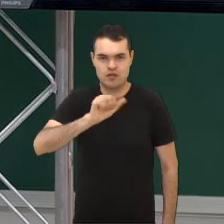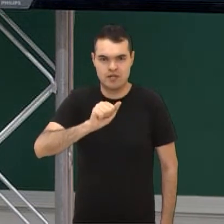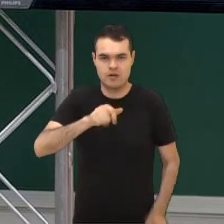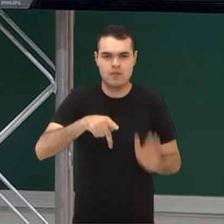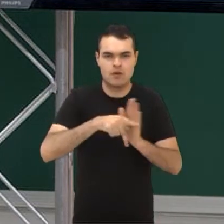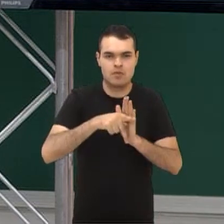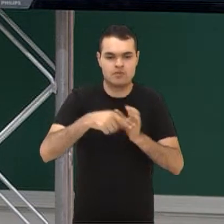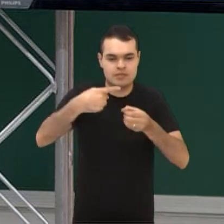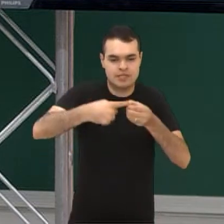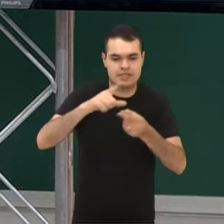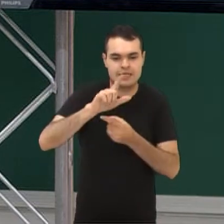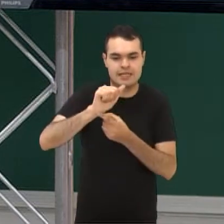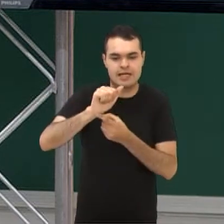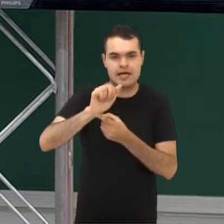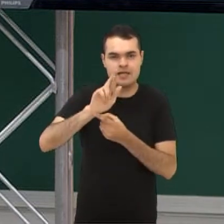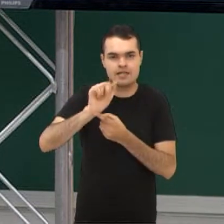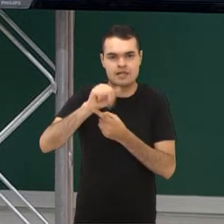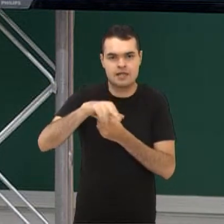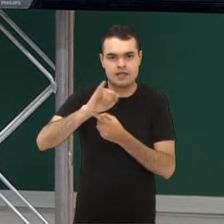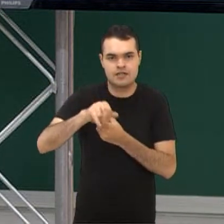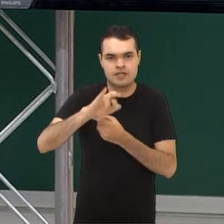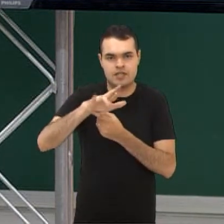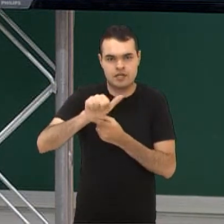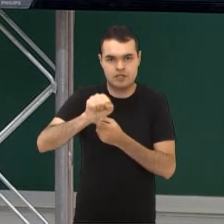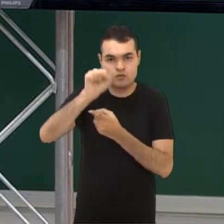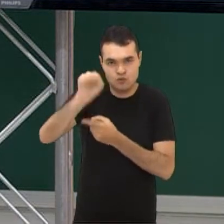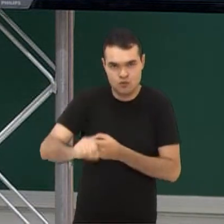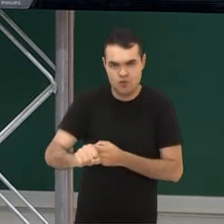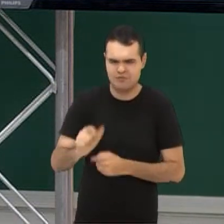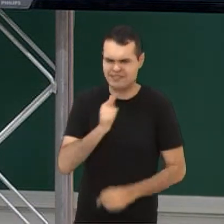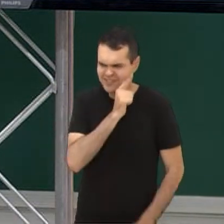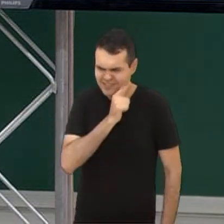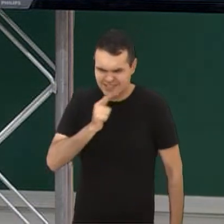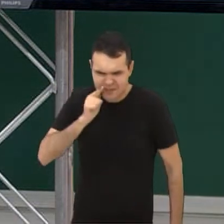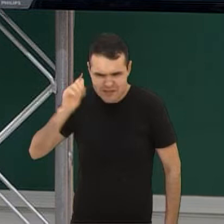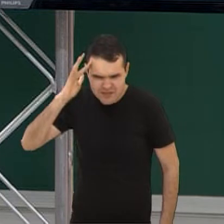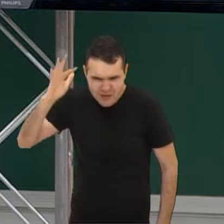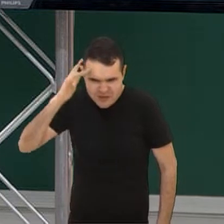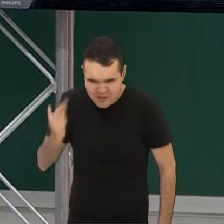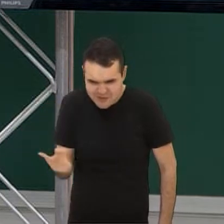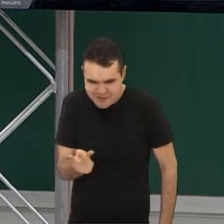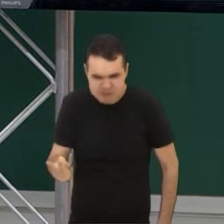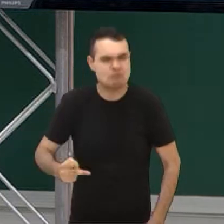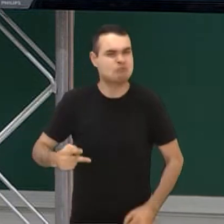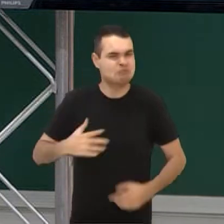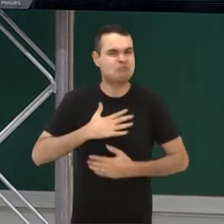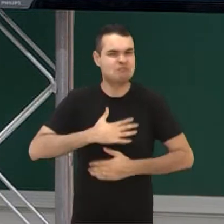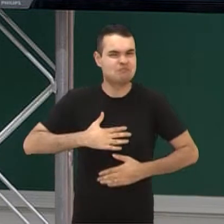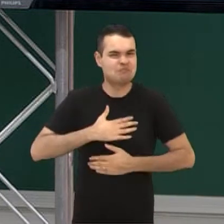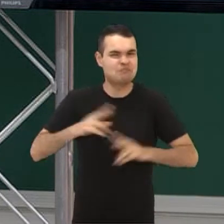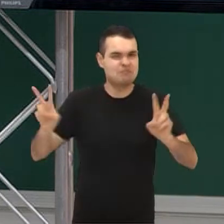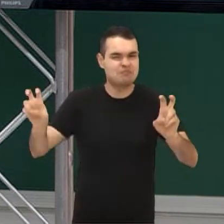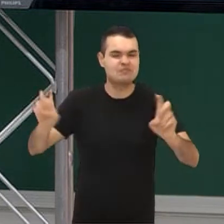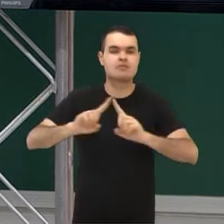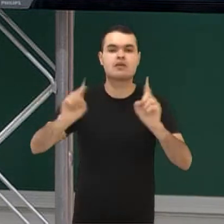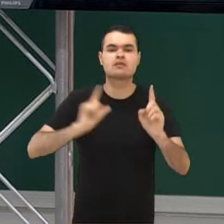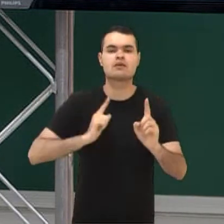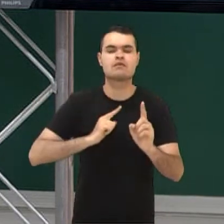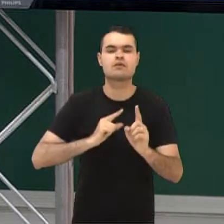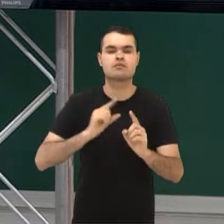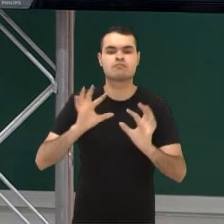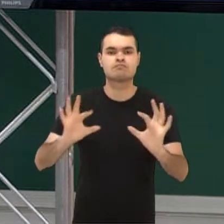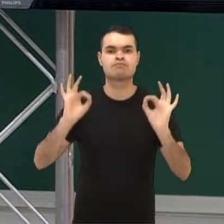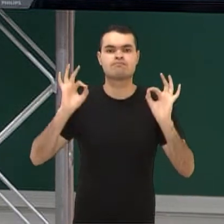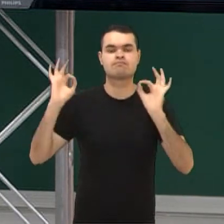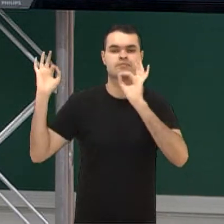Sul. E também estão mandando um abraço para o professor Gêmeas filosóficas? Eu gostei dessa expressão, olha só, né? gêmeas filosóficas. Gostei muito. Mas teve uma questão ali que eu achei